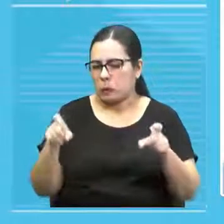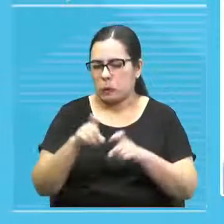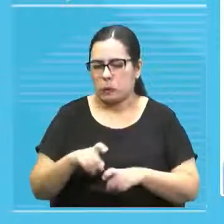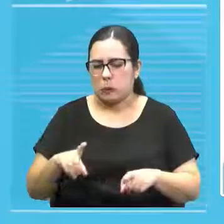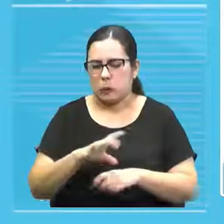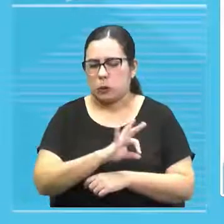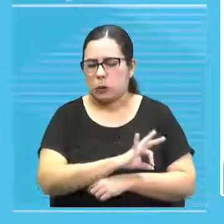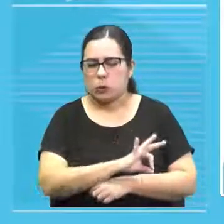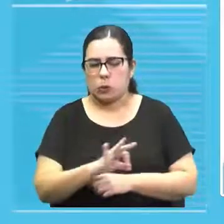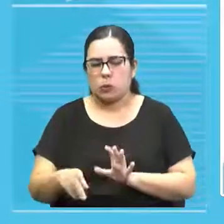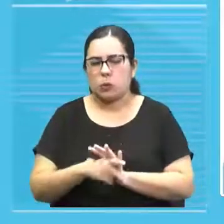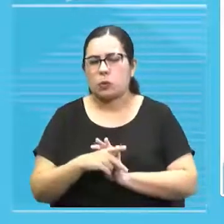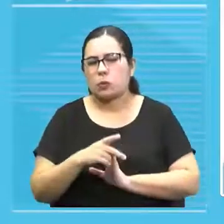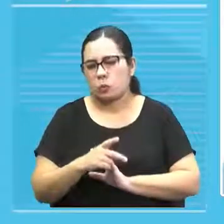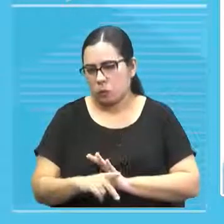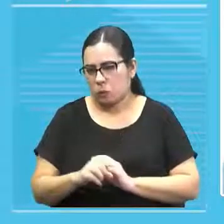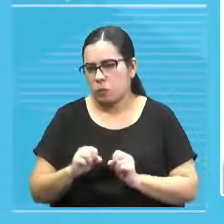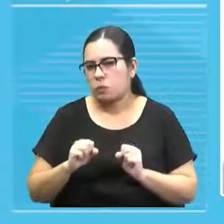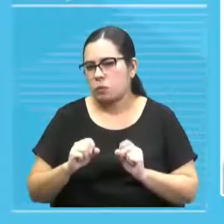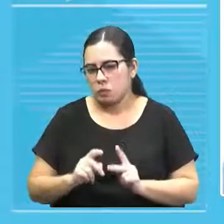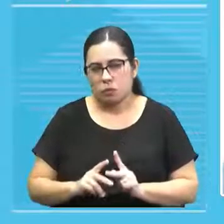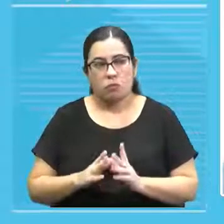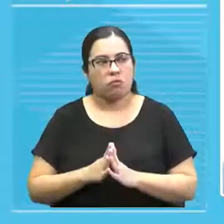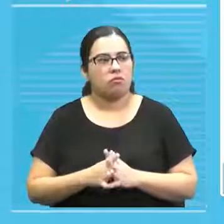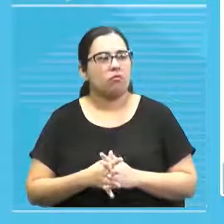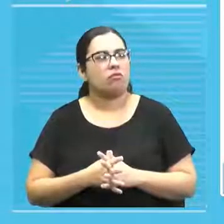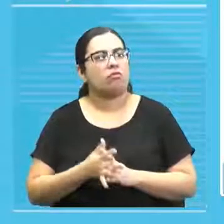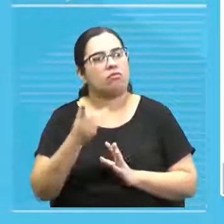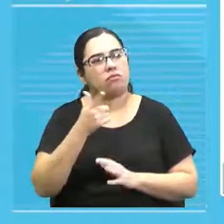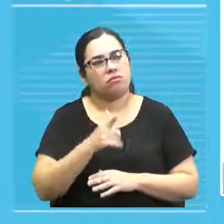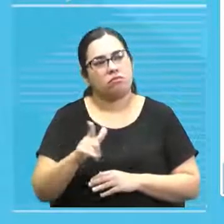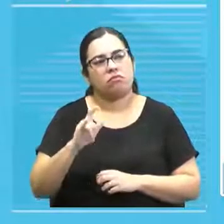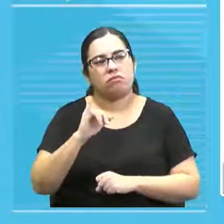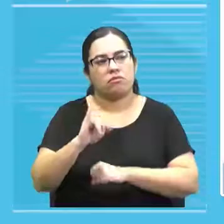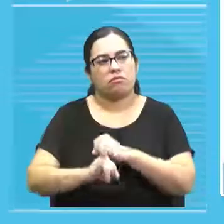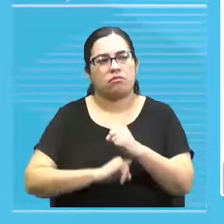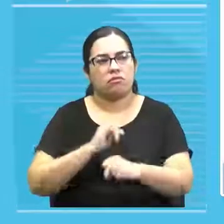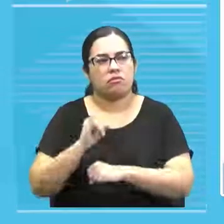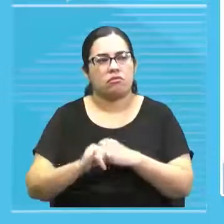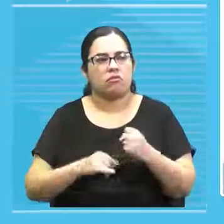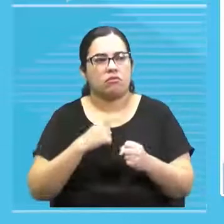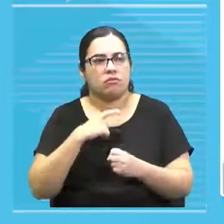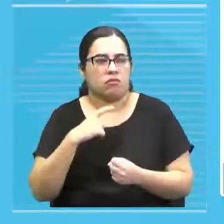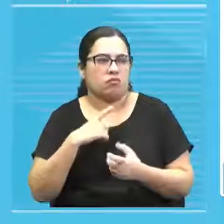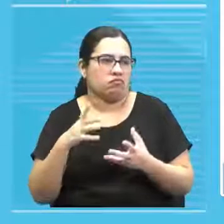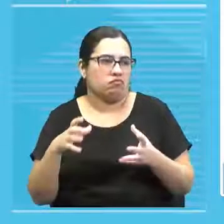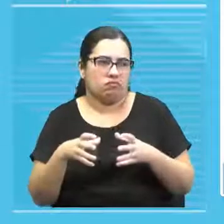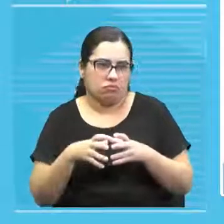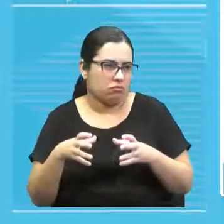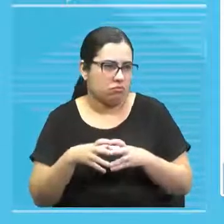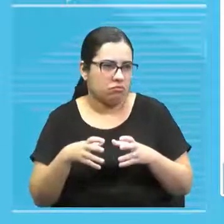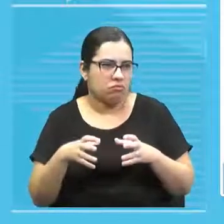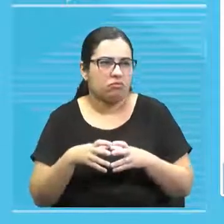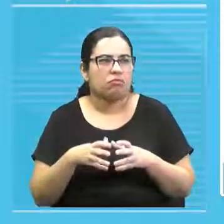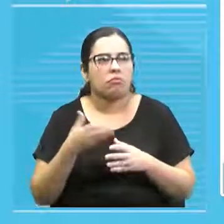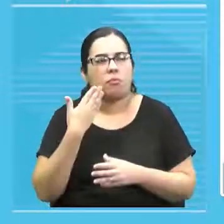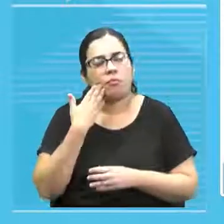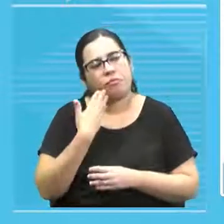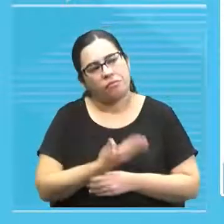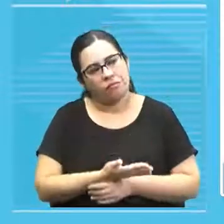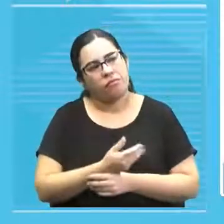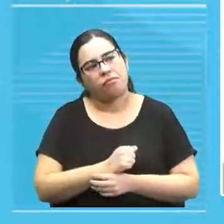supercomputador pessoal ó e aqui na outra imagem a gente tem uma galera aqui na